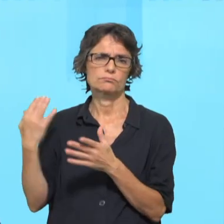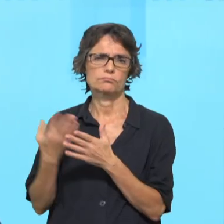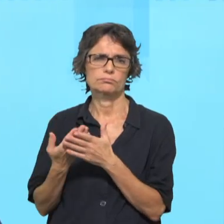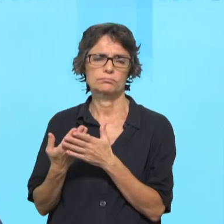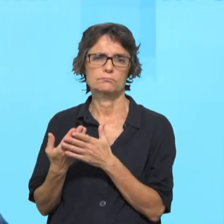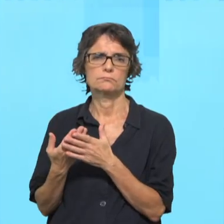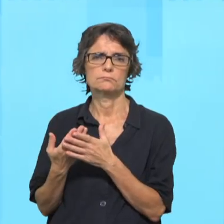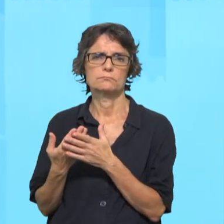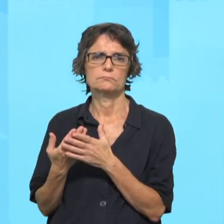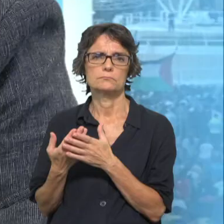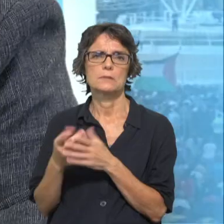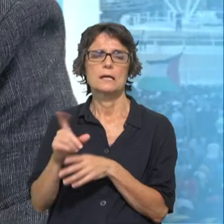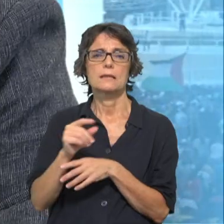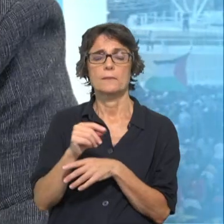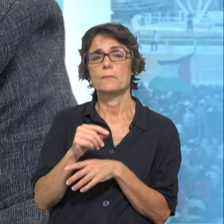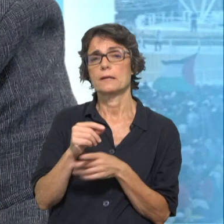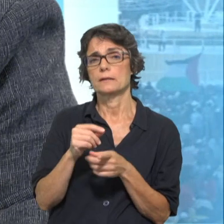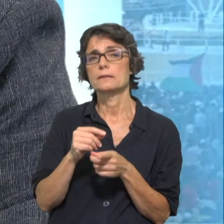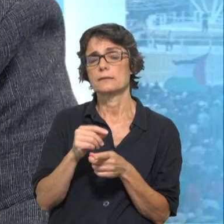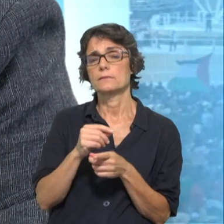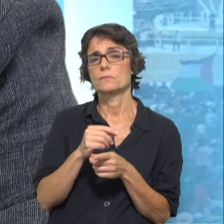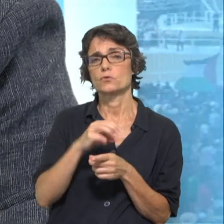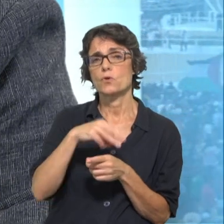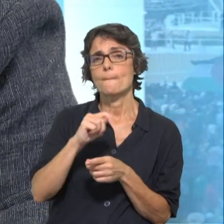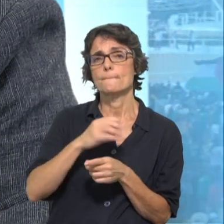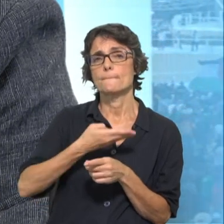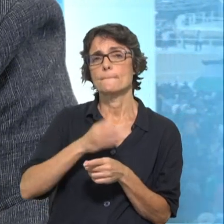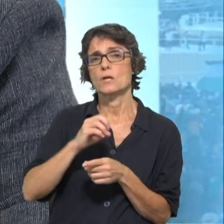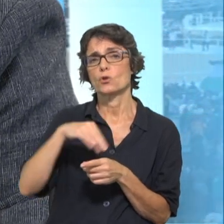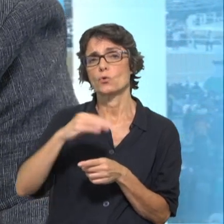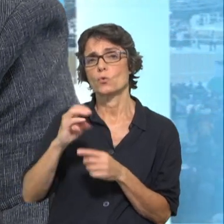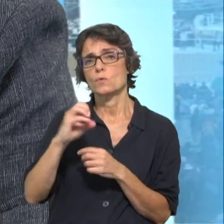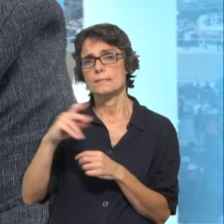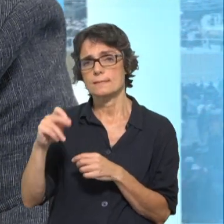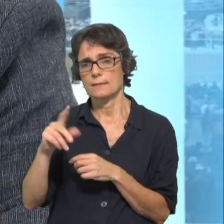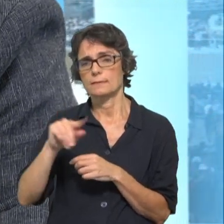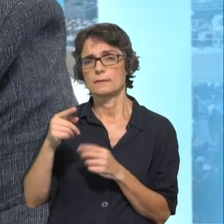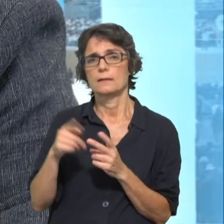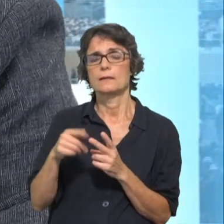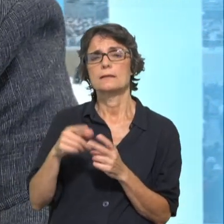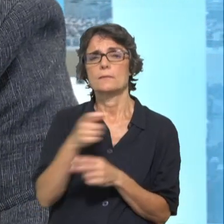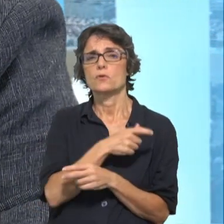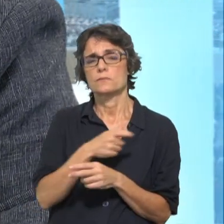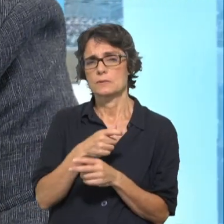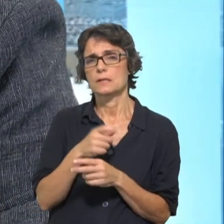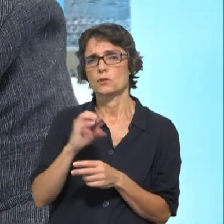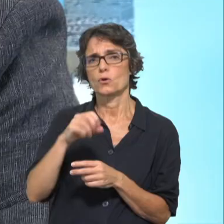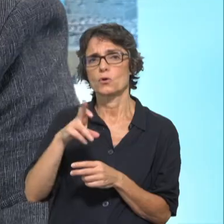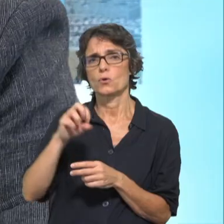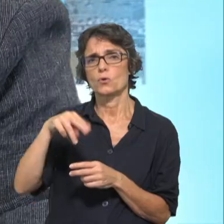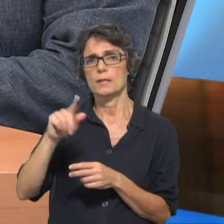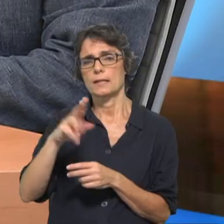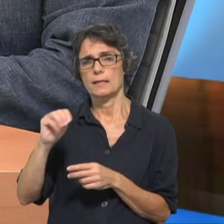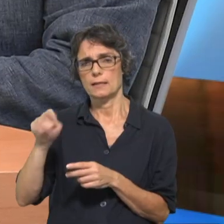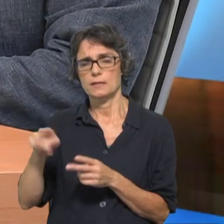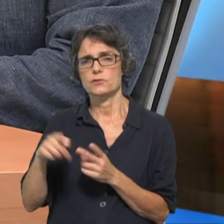Temos o Cardeal Tolentino Mendonça, por inerência do cargo, como prefeito de um dicastério, os representantes da CEP, Dom José Ornelis e Dom Vigílio,